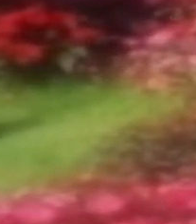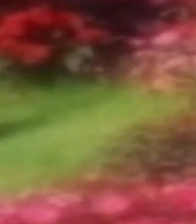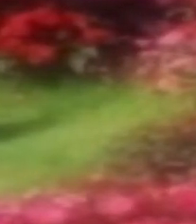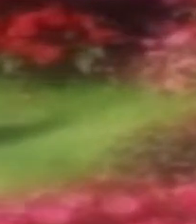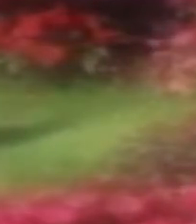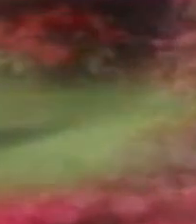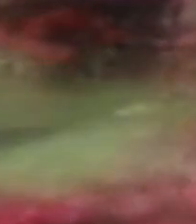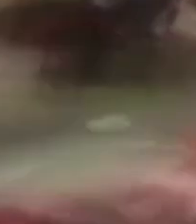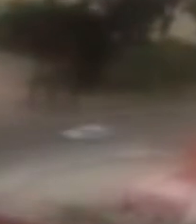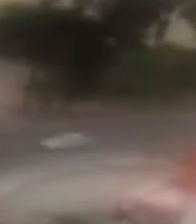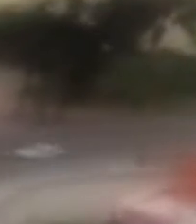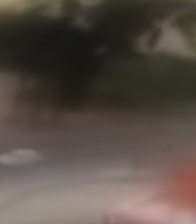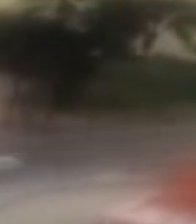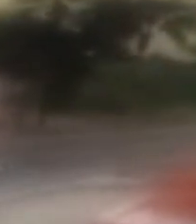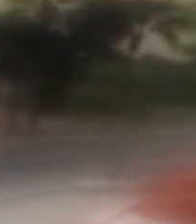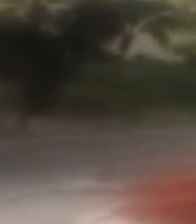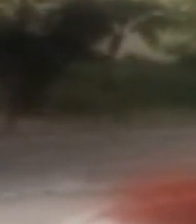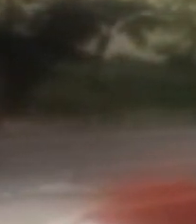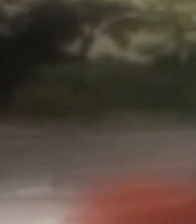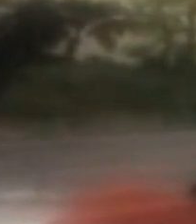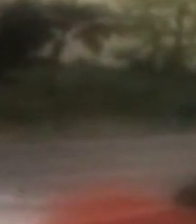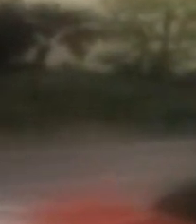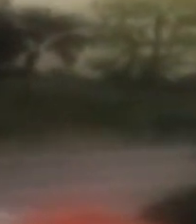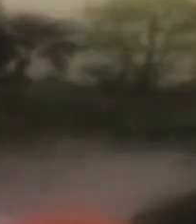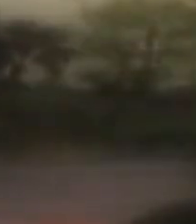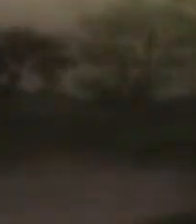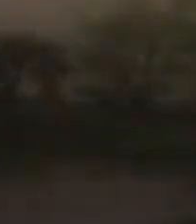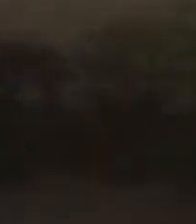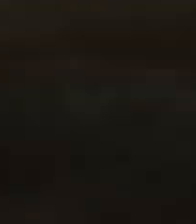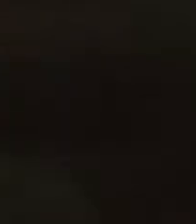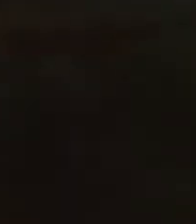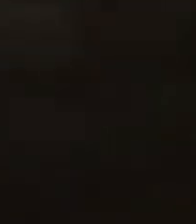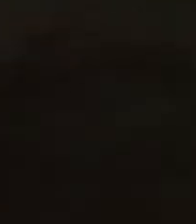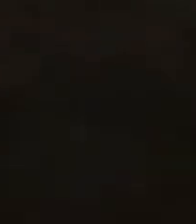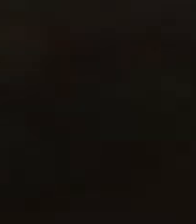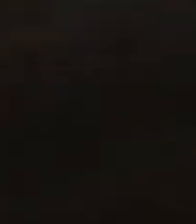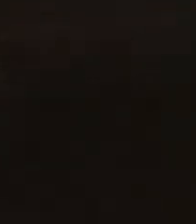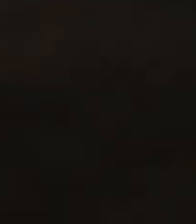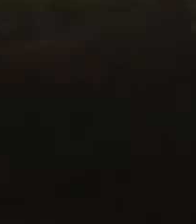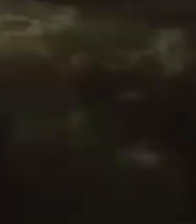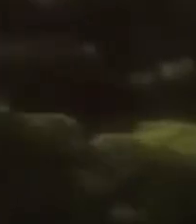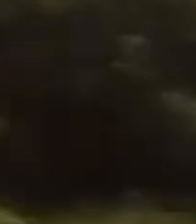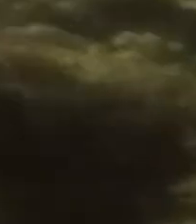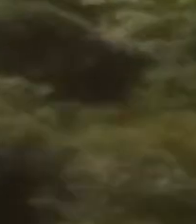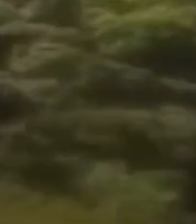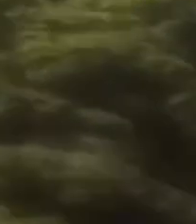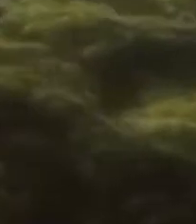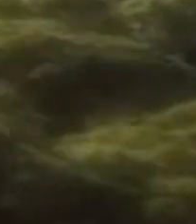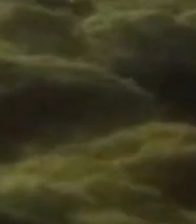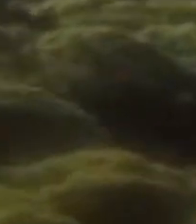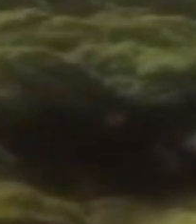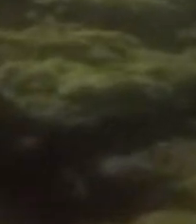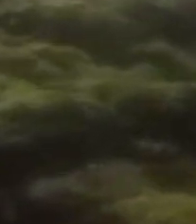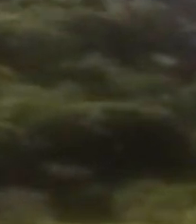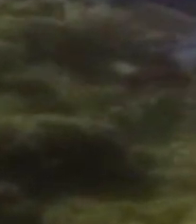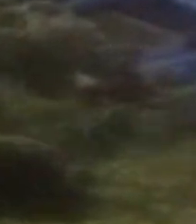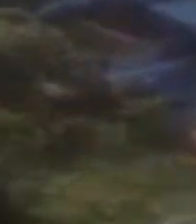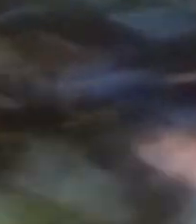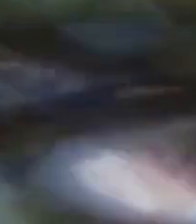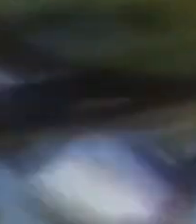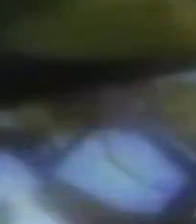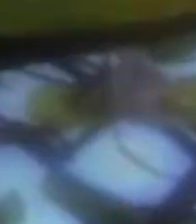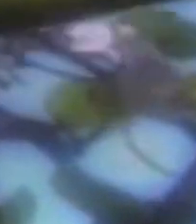aí ele tirava 10. E ele dizia, olha, o pai trabalha, dá aula e estuda. Vocês só estudam. Então vocês têm que chegar no mínimo